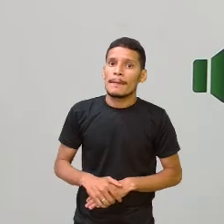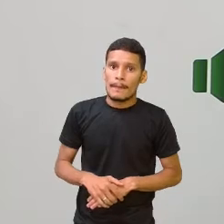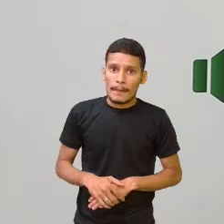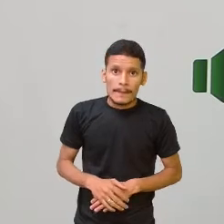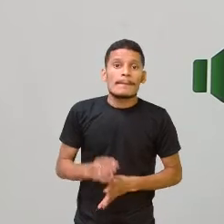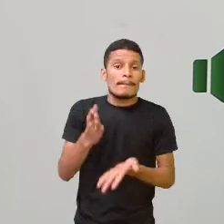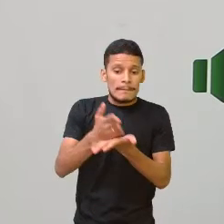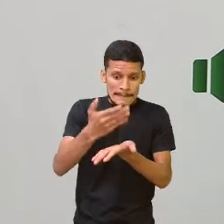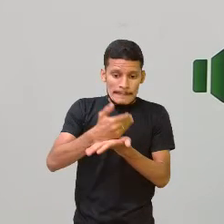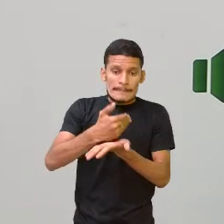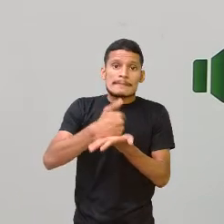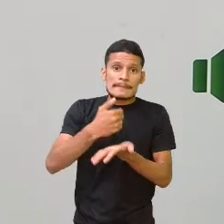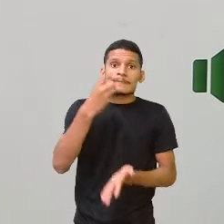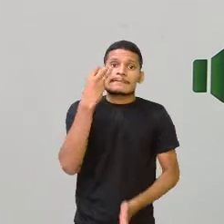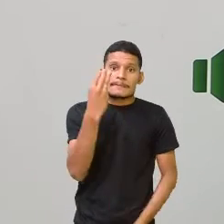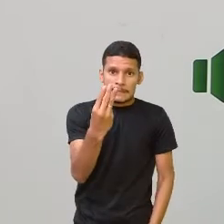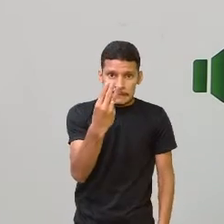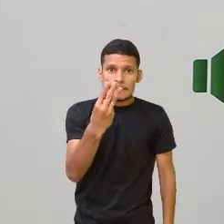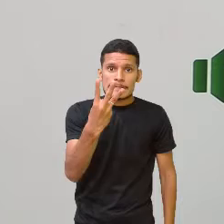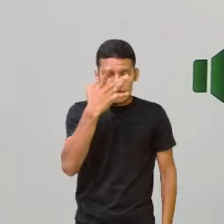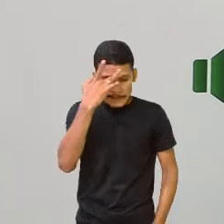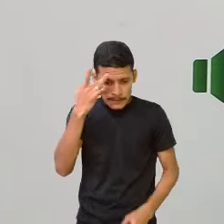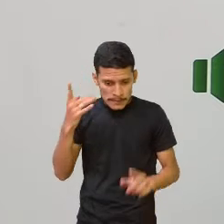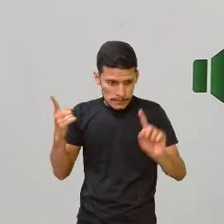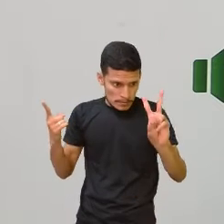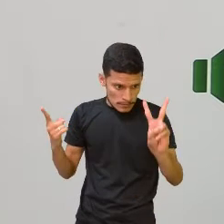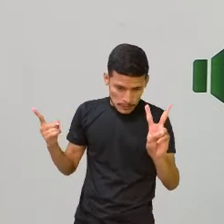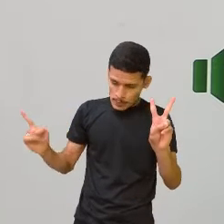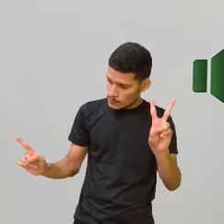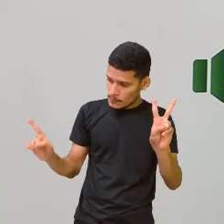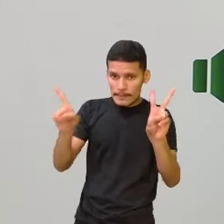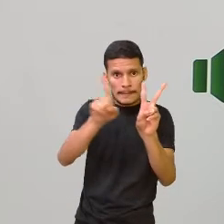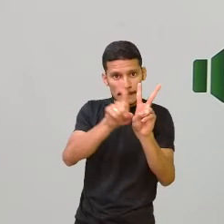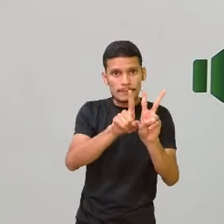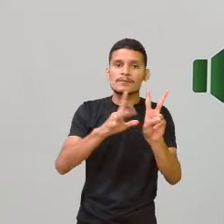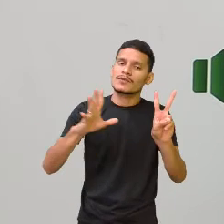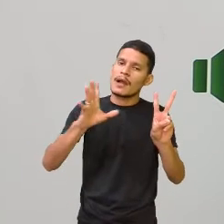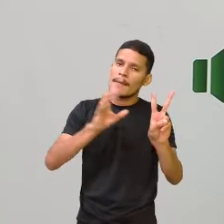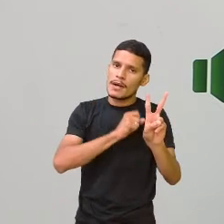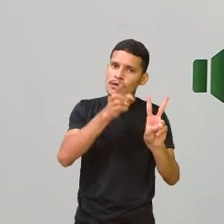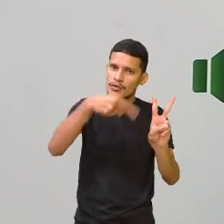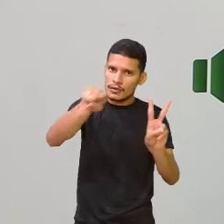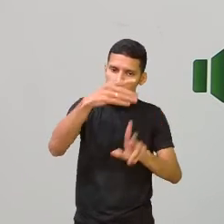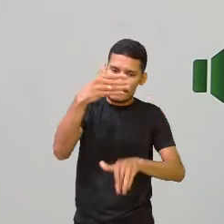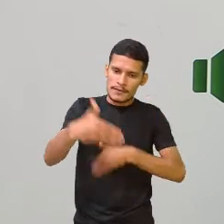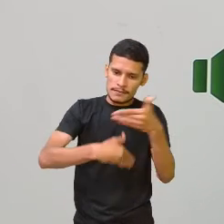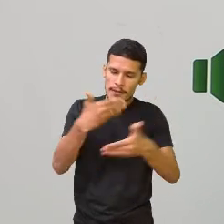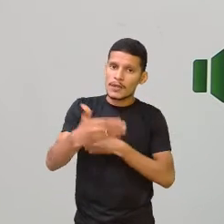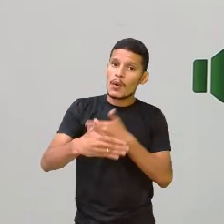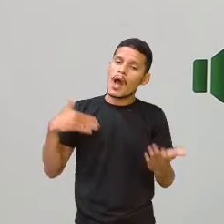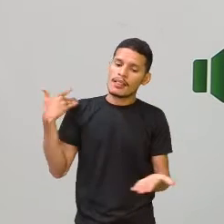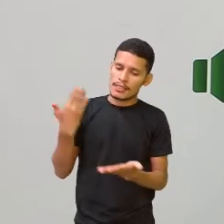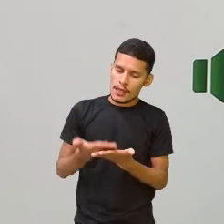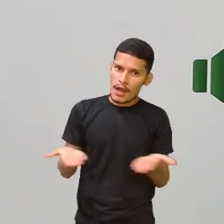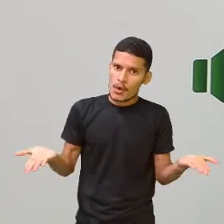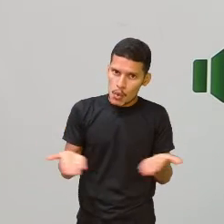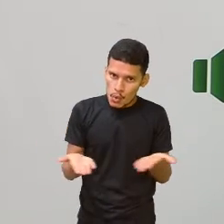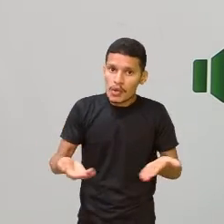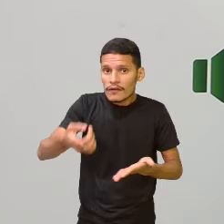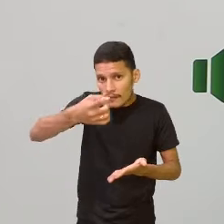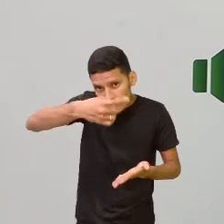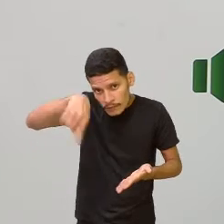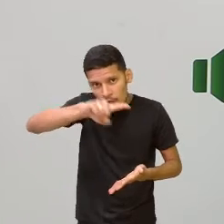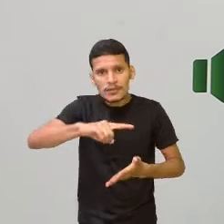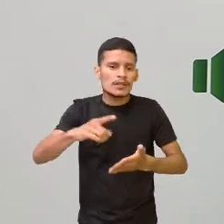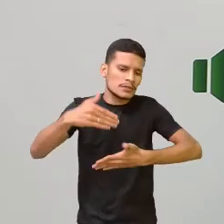é exatamente isso. Estou amando a participação de vocês. E até agora percebo que está todo